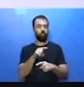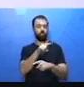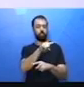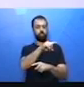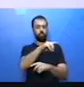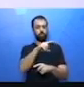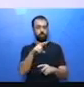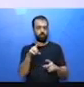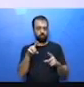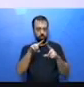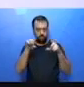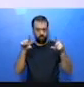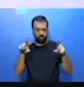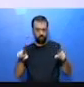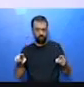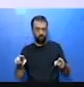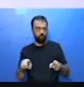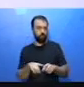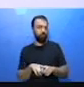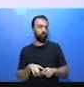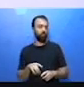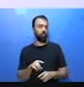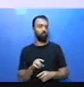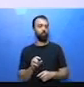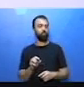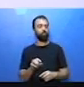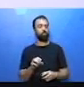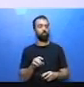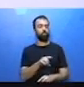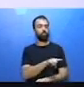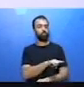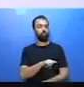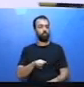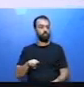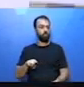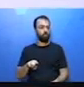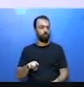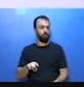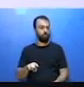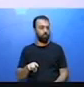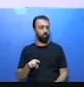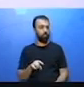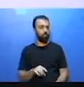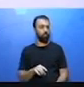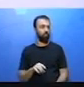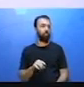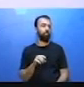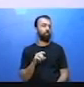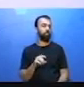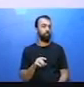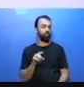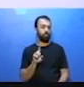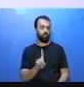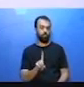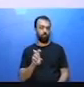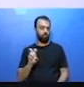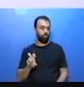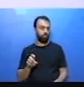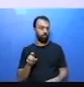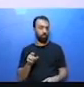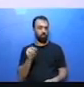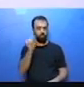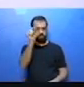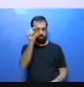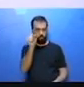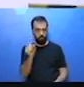centímetros e altura igual 25 centímetros. Não precisa nem desenhar. Então a fórmula é uma conta de vezes, né?